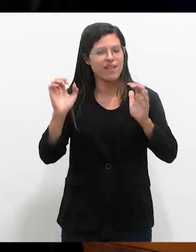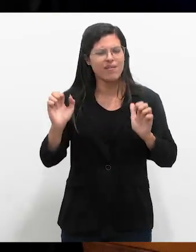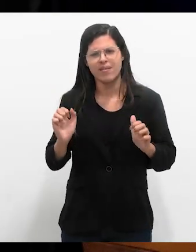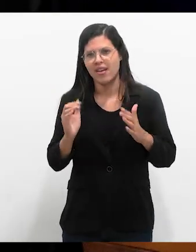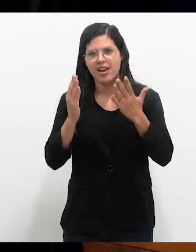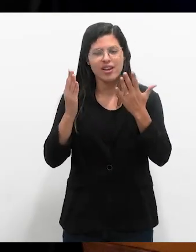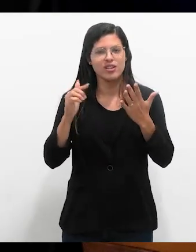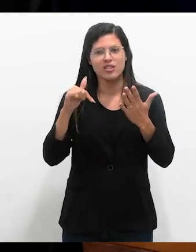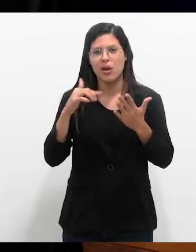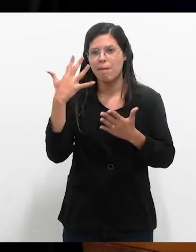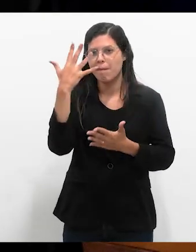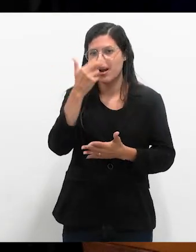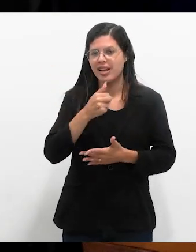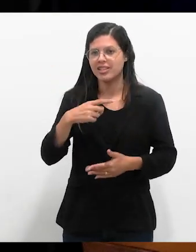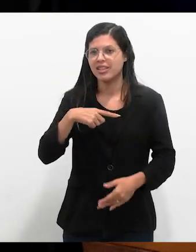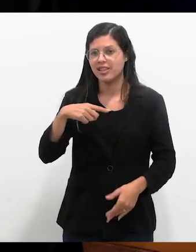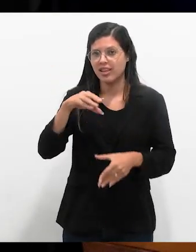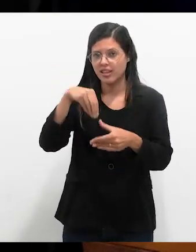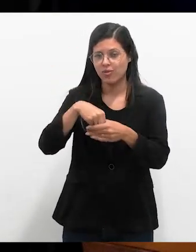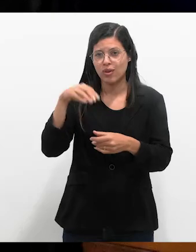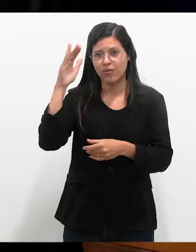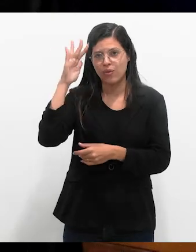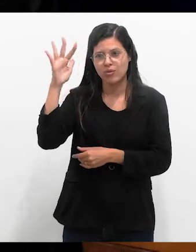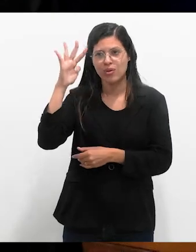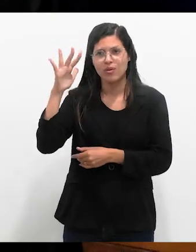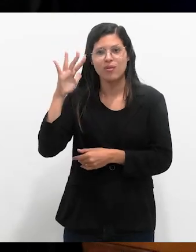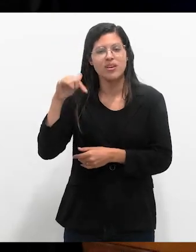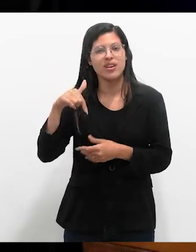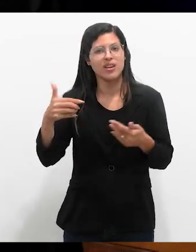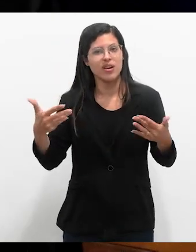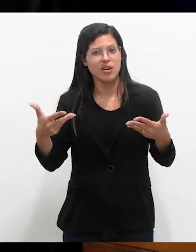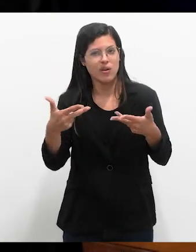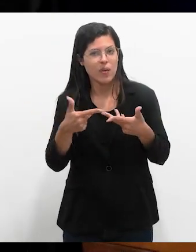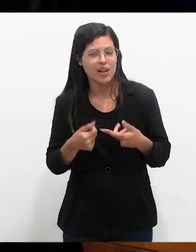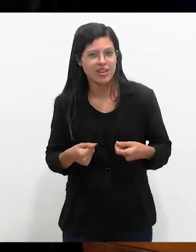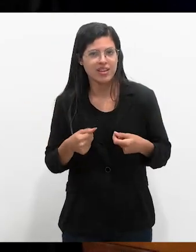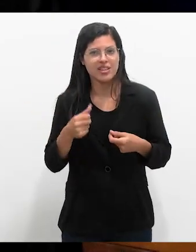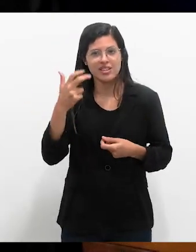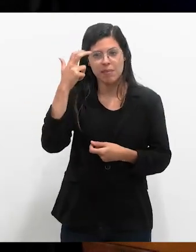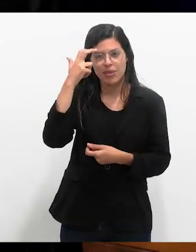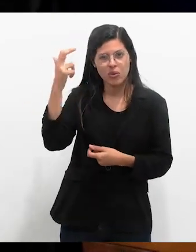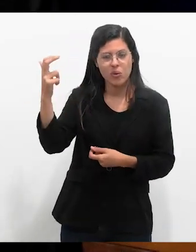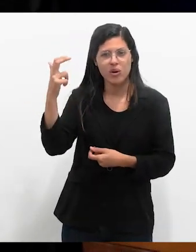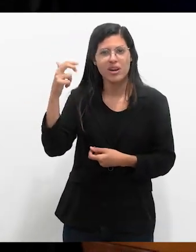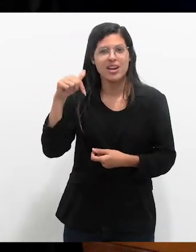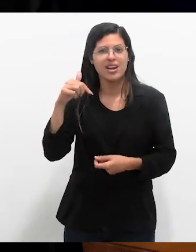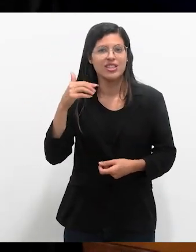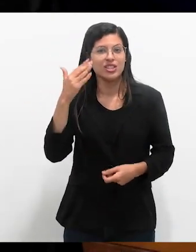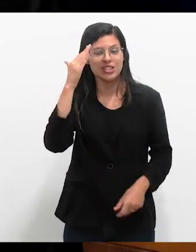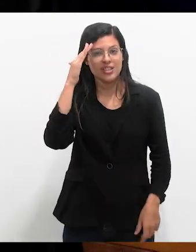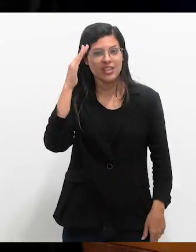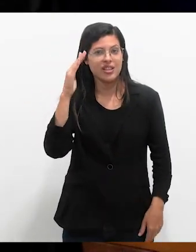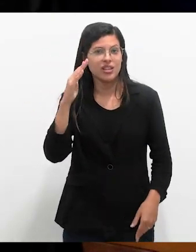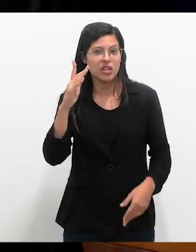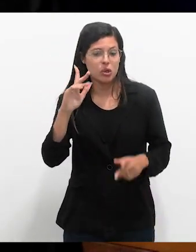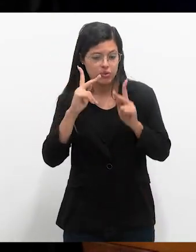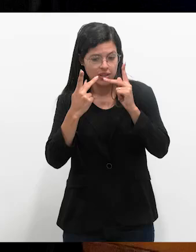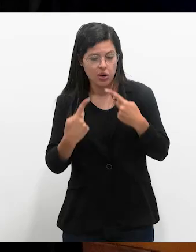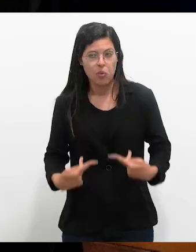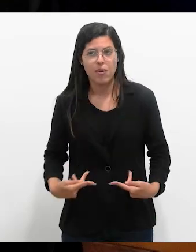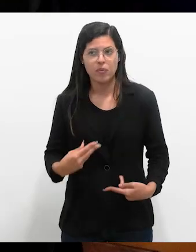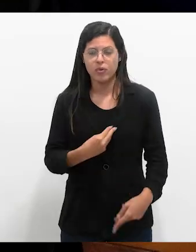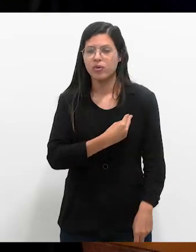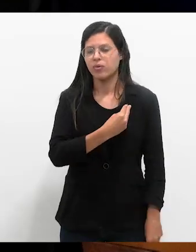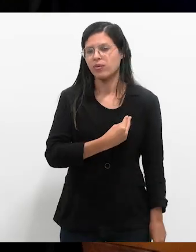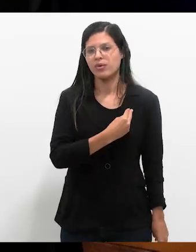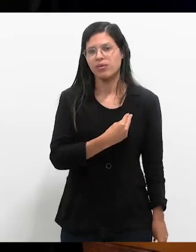o quanto de beleza tem em nossa filosofia e o quanto de rico é a sabedoria, de rica é a sabedoria de entender o próprio ser humano